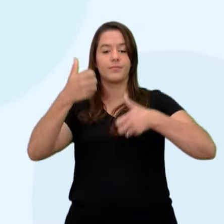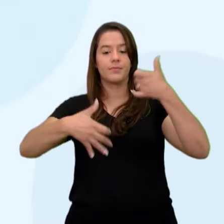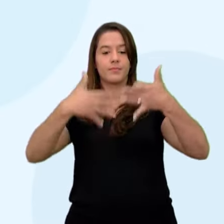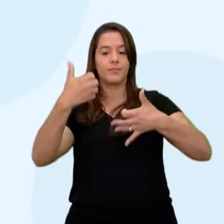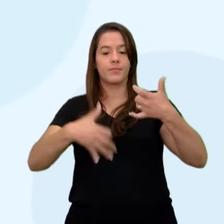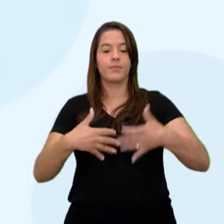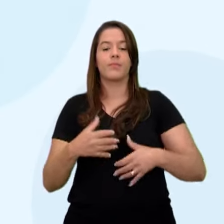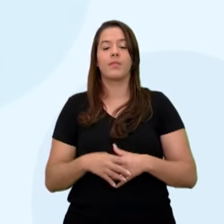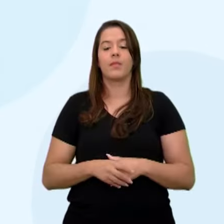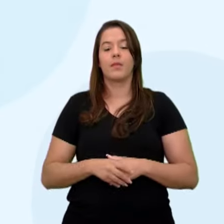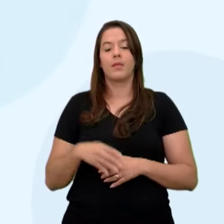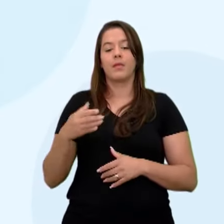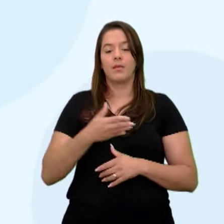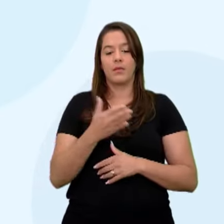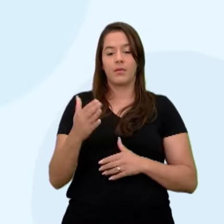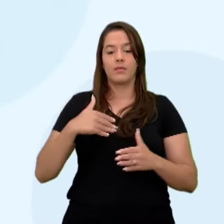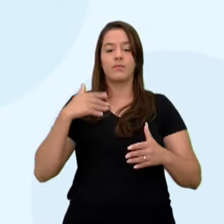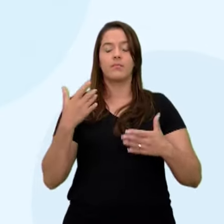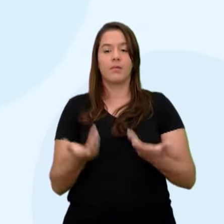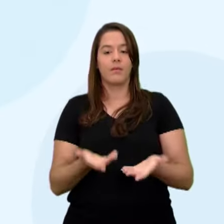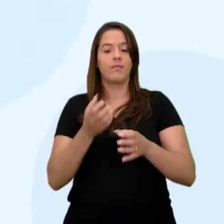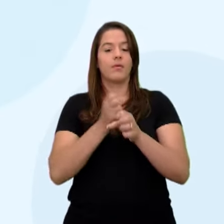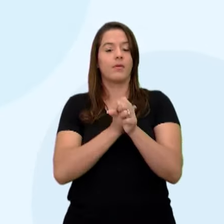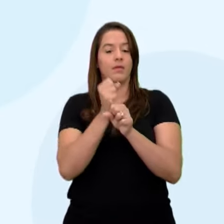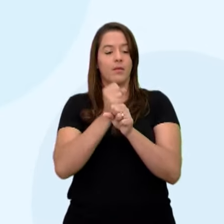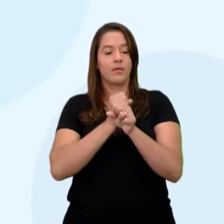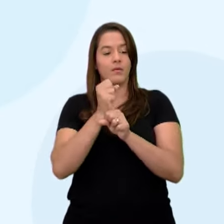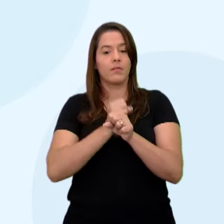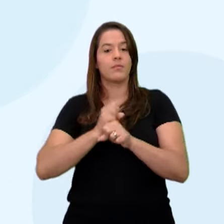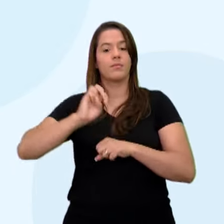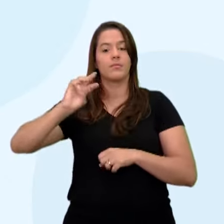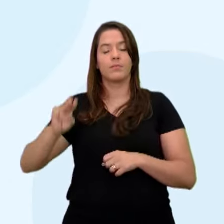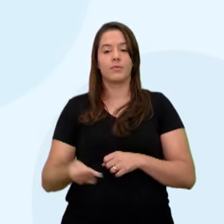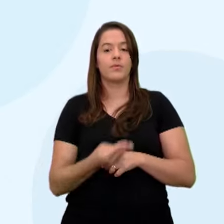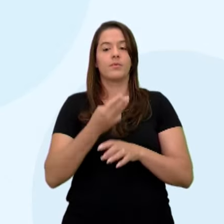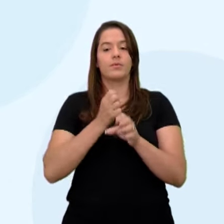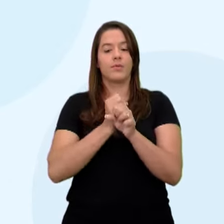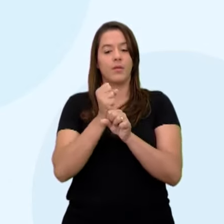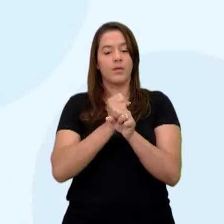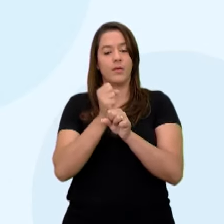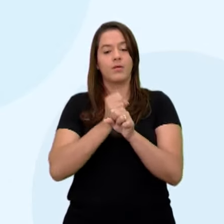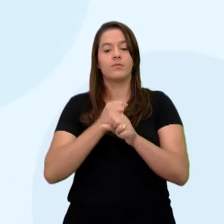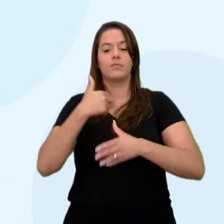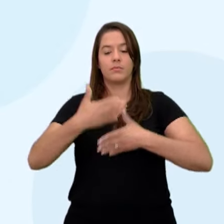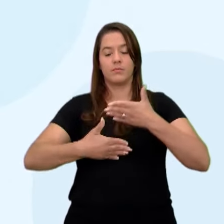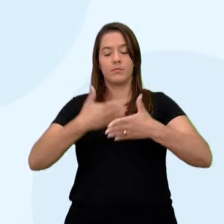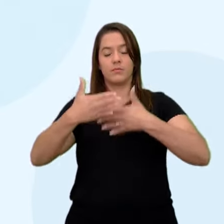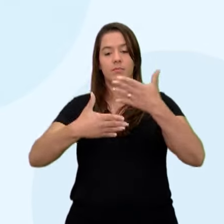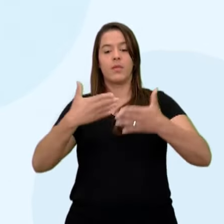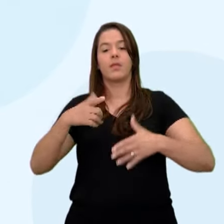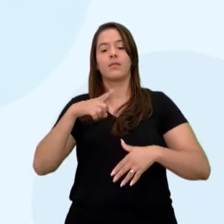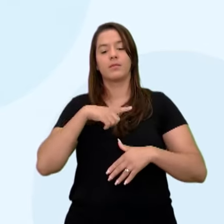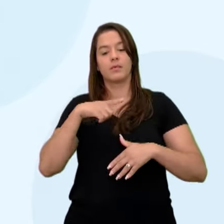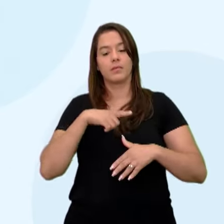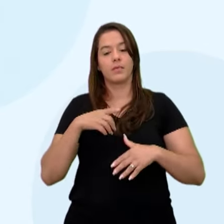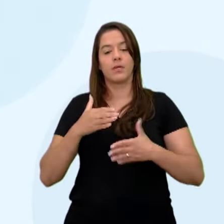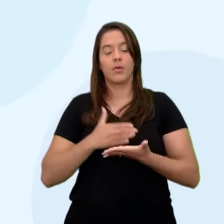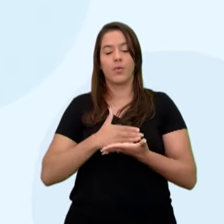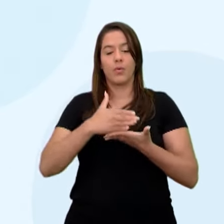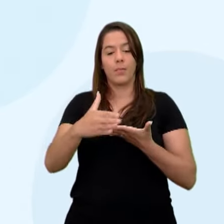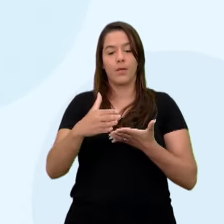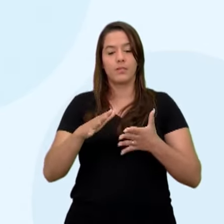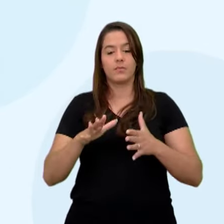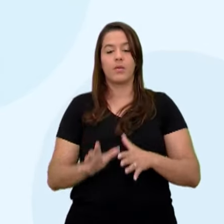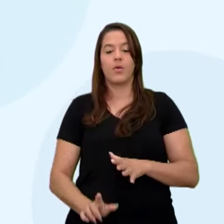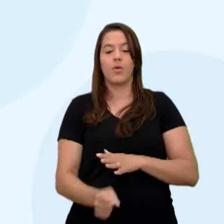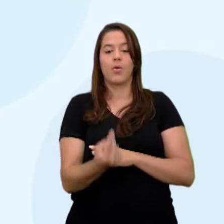esse processo aí, ele foi levando bastante tempo, né? Milhões e milhões de anos aí, né? Então ele tem um processo inicial no Permiano,